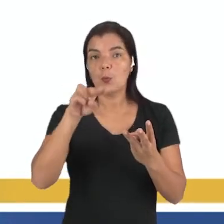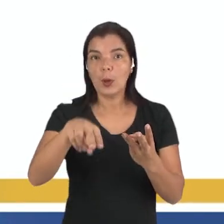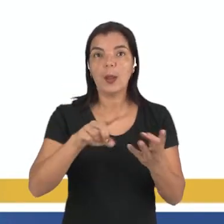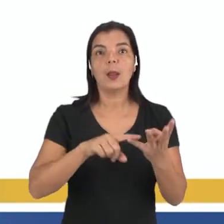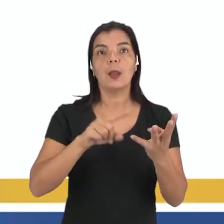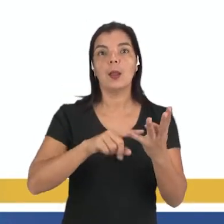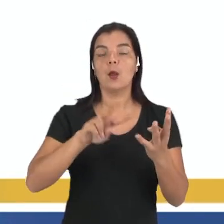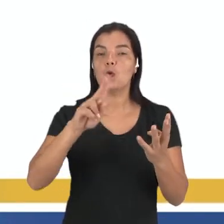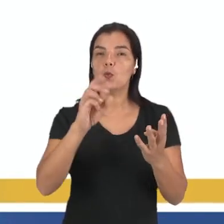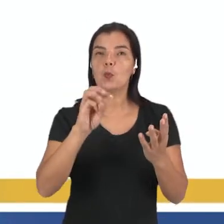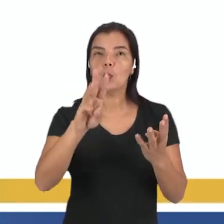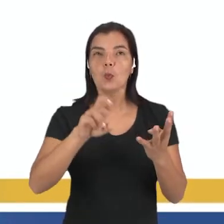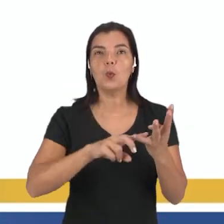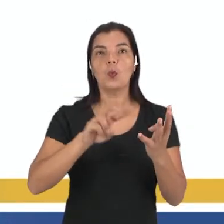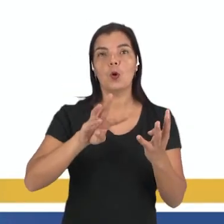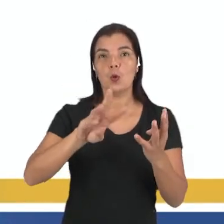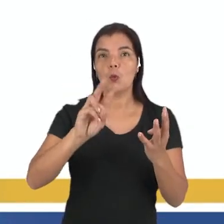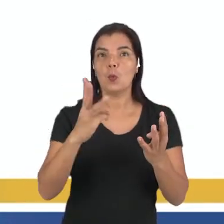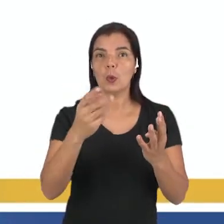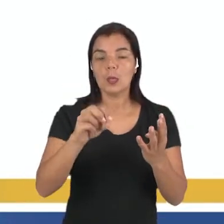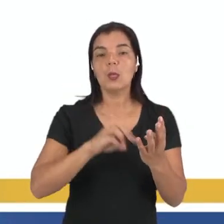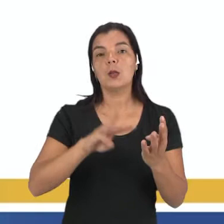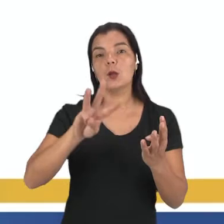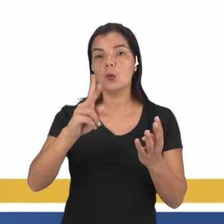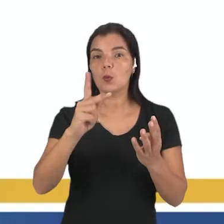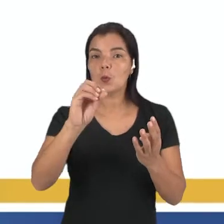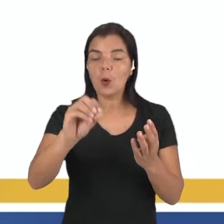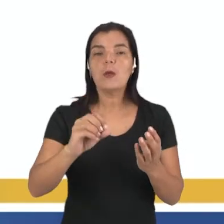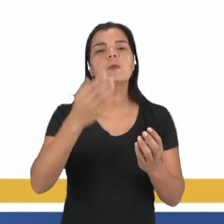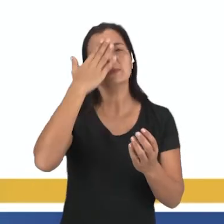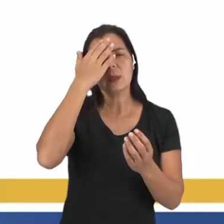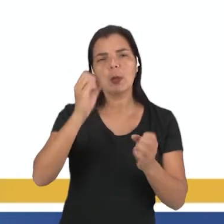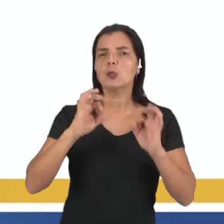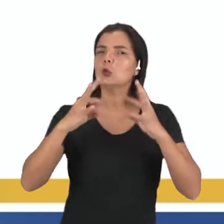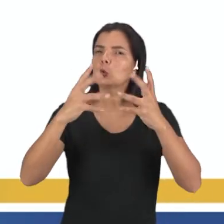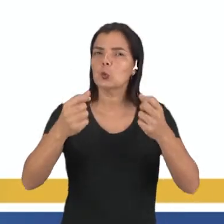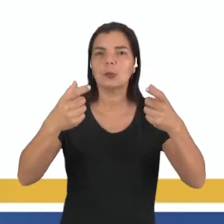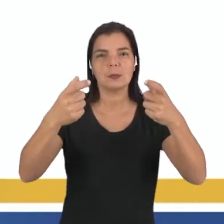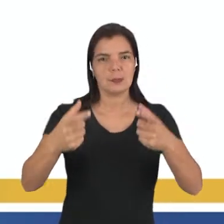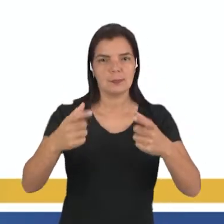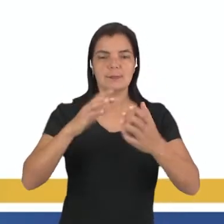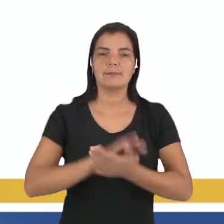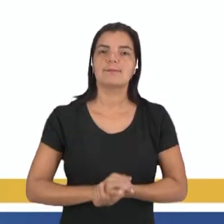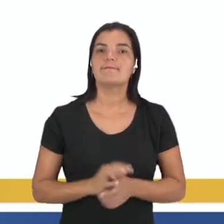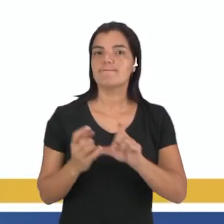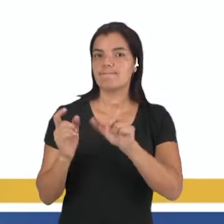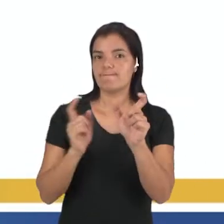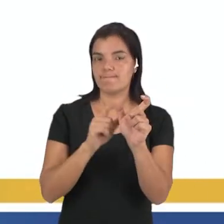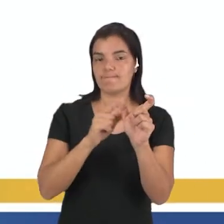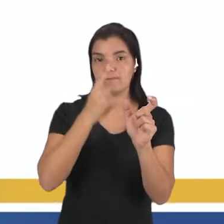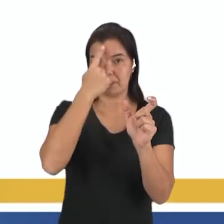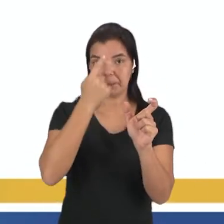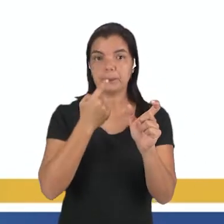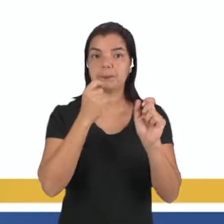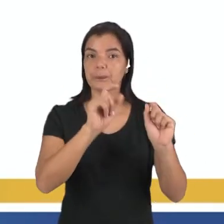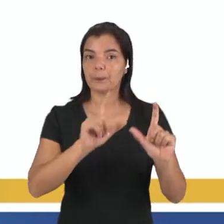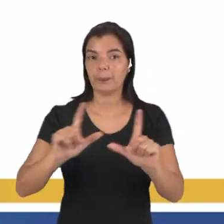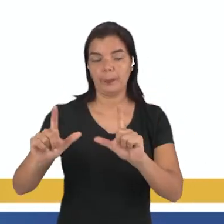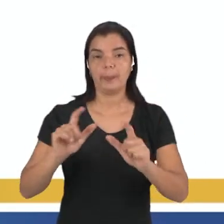aprender hoje um pouquinho mais a fundo sobre todas essas palavras, ok? Então, observe a imagem